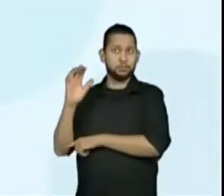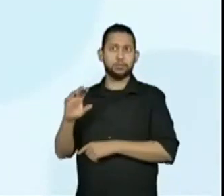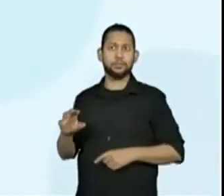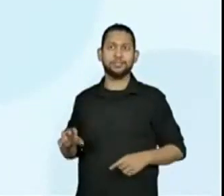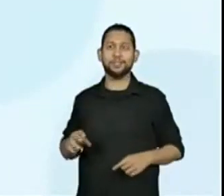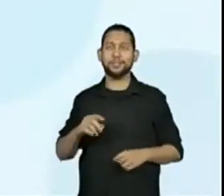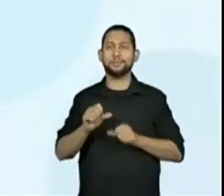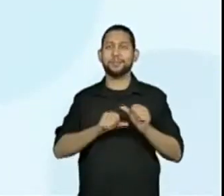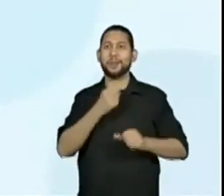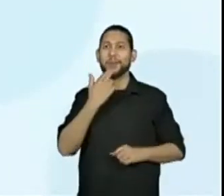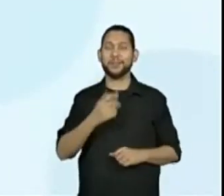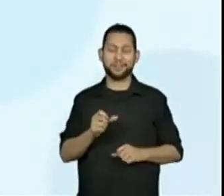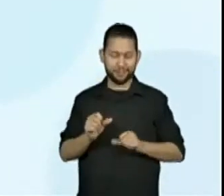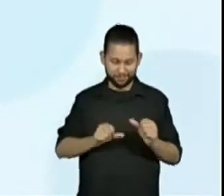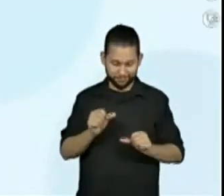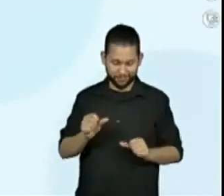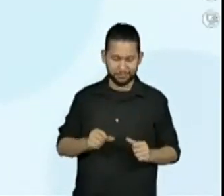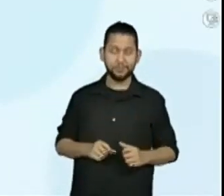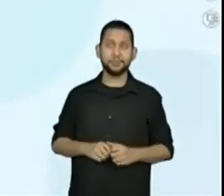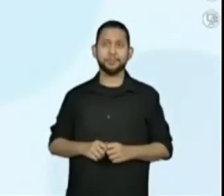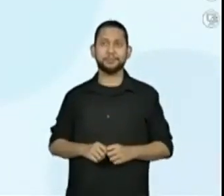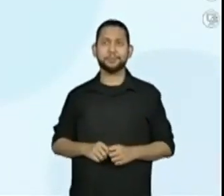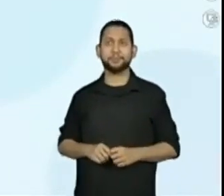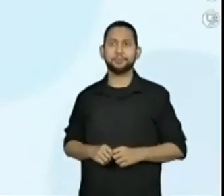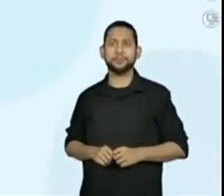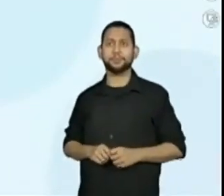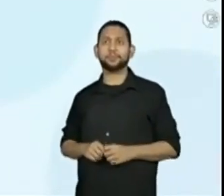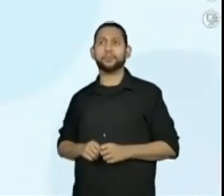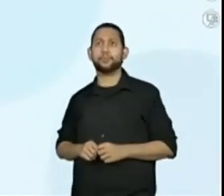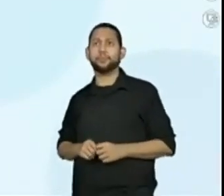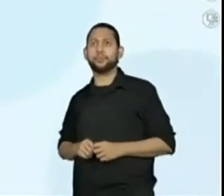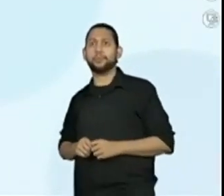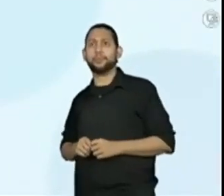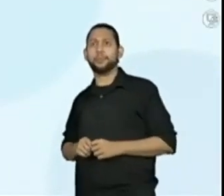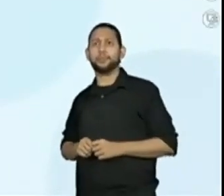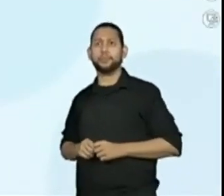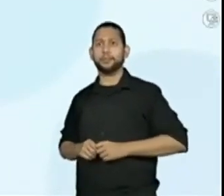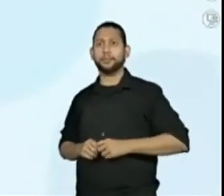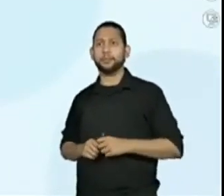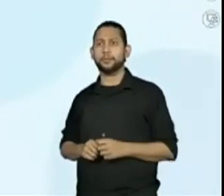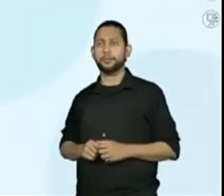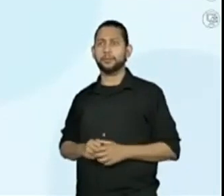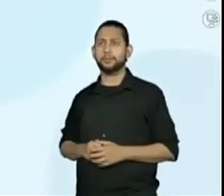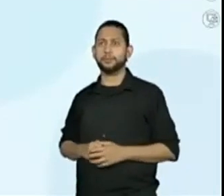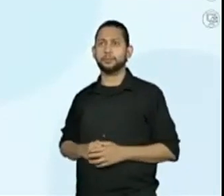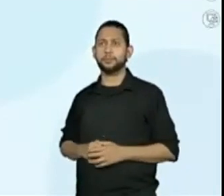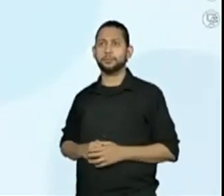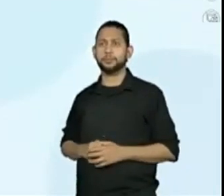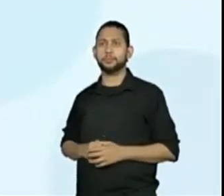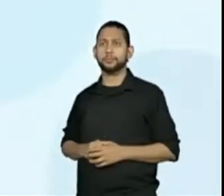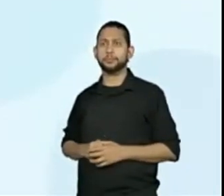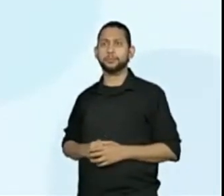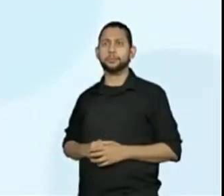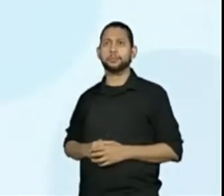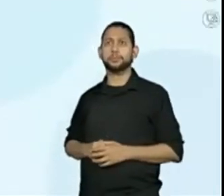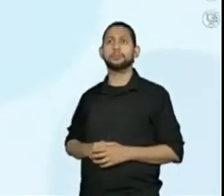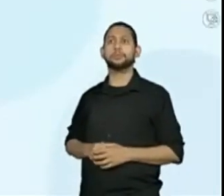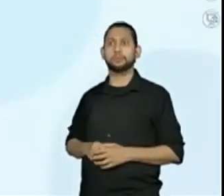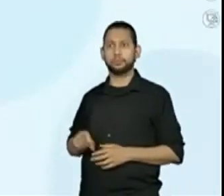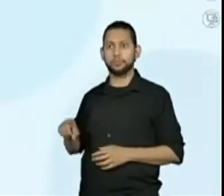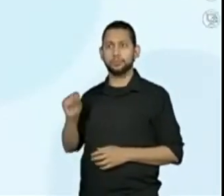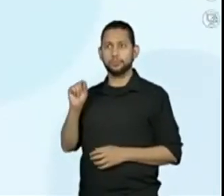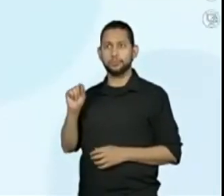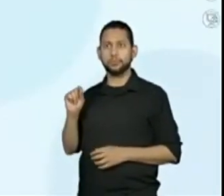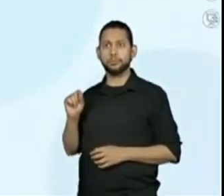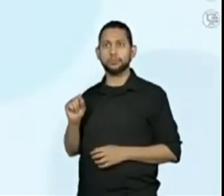cor. Deixa eu corrigir. Vamos com uma cor clarinha para que seja possível a leitura. Então, marca texto.